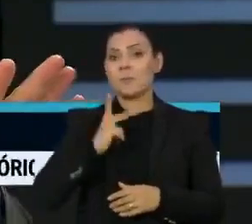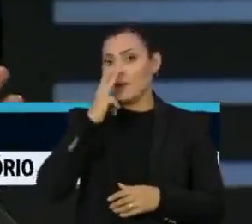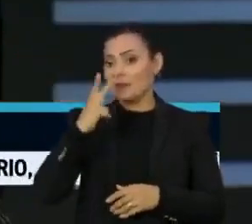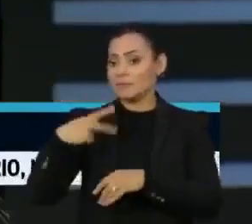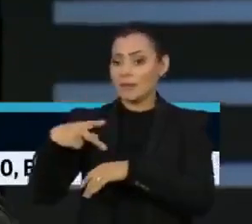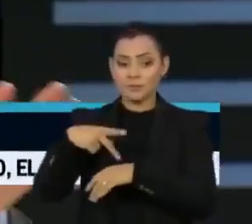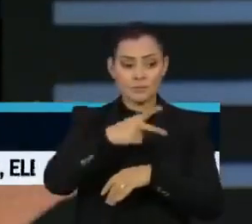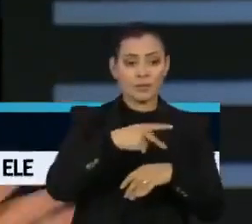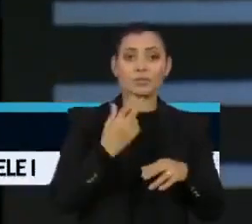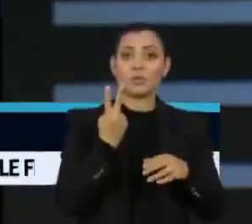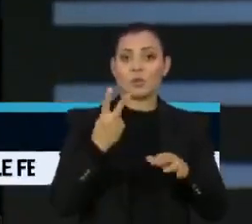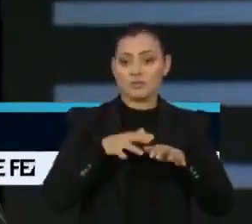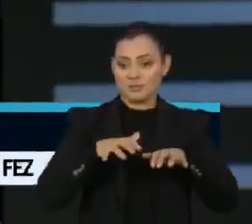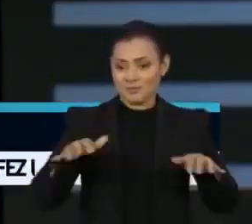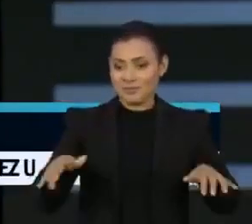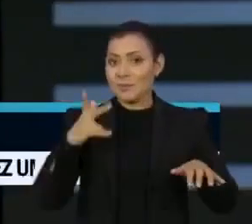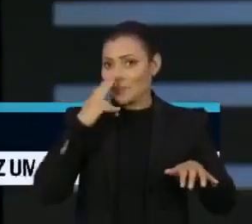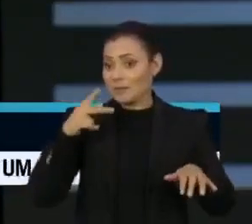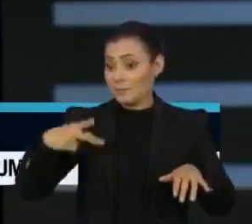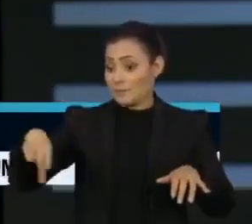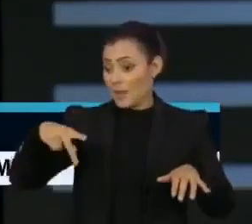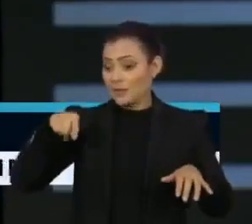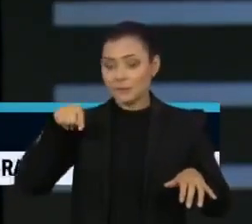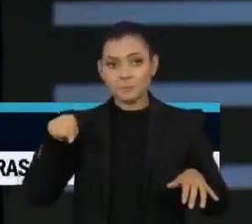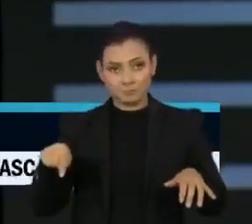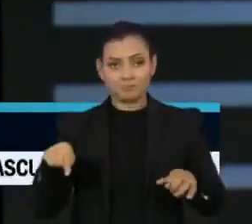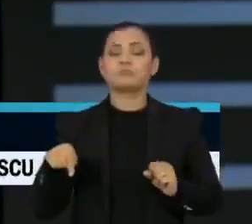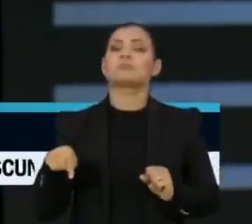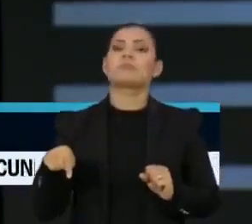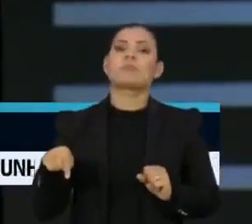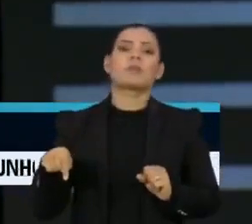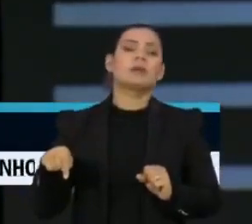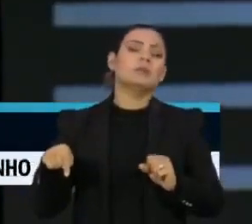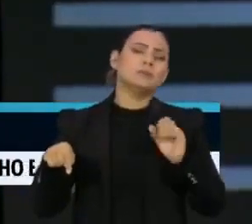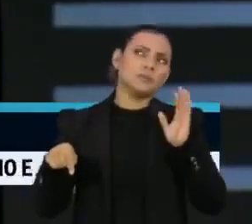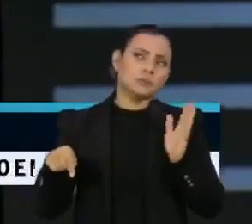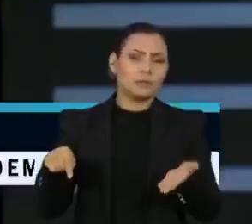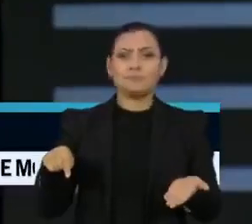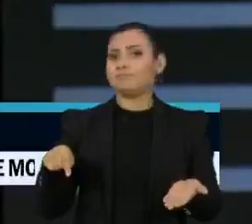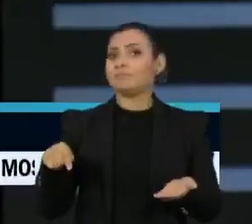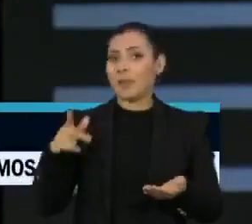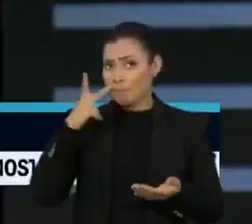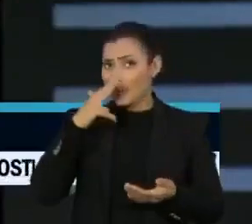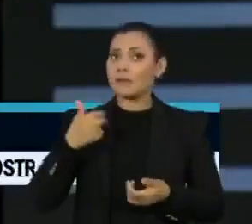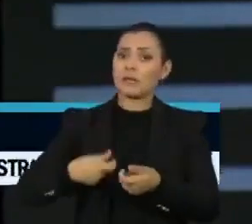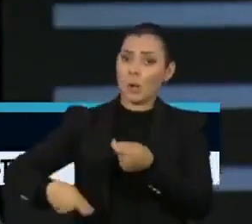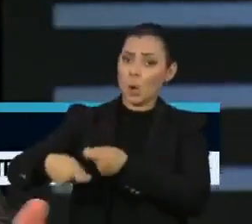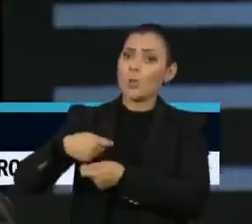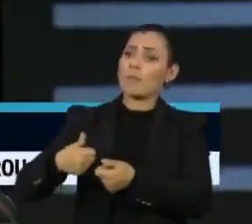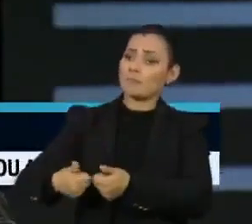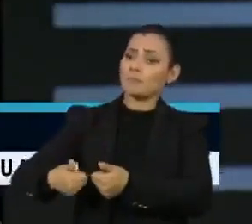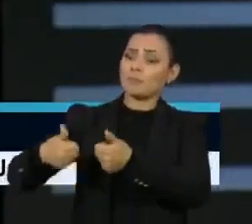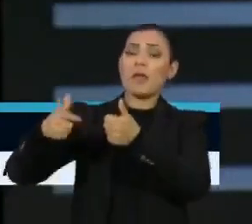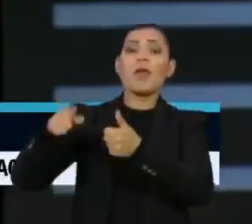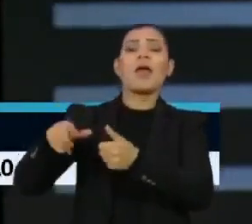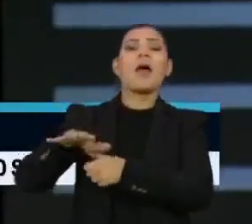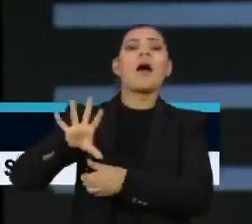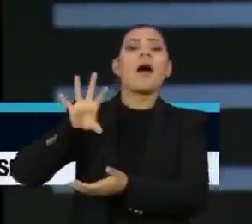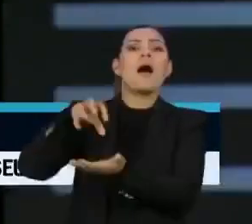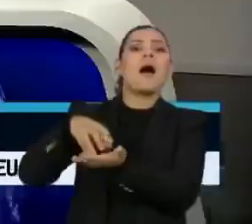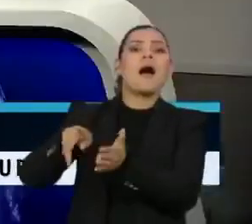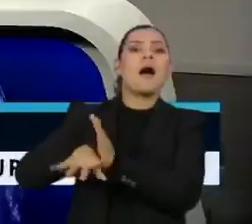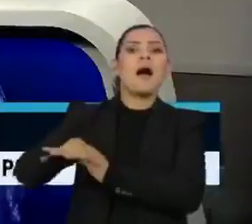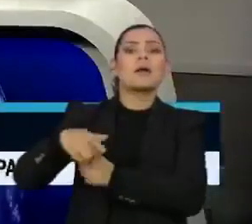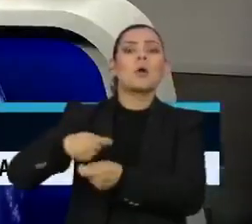dois países do ponto de vista econômico você tem um país que por várias razões está indo bem do ponto de vista econômico são os setores